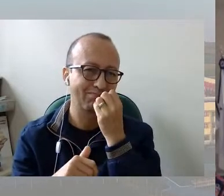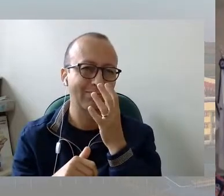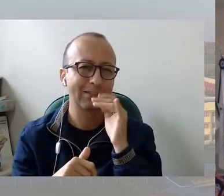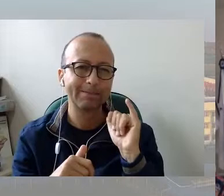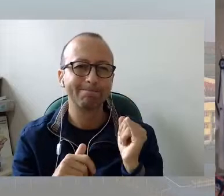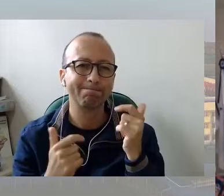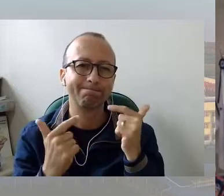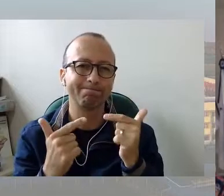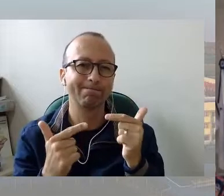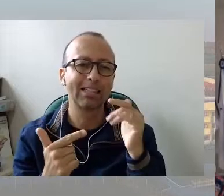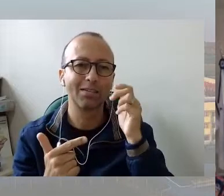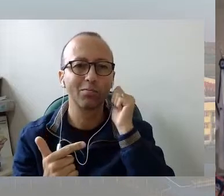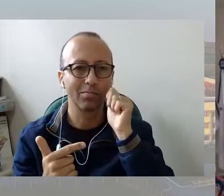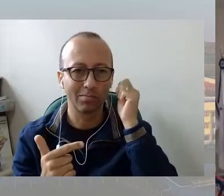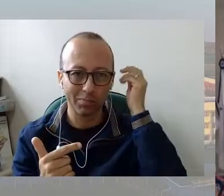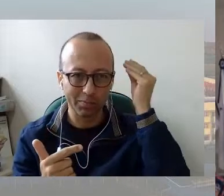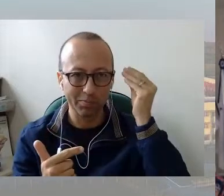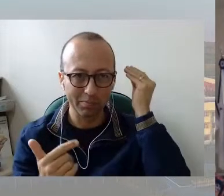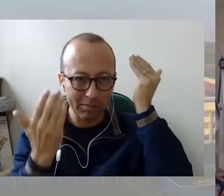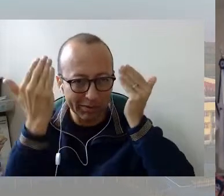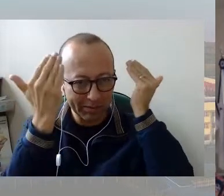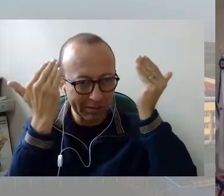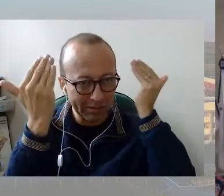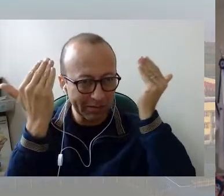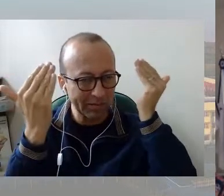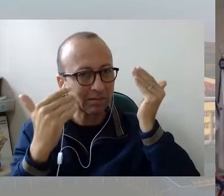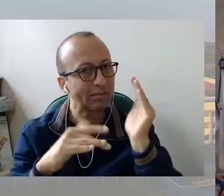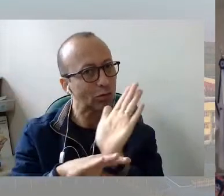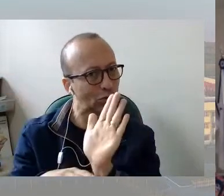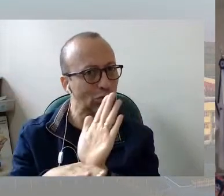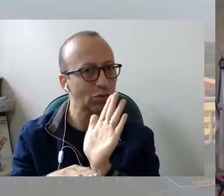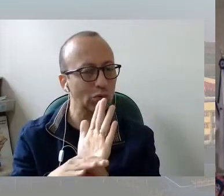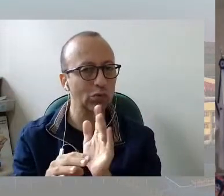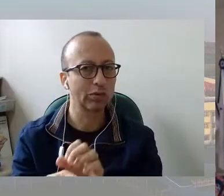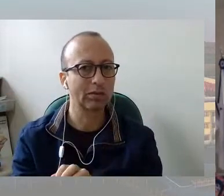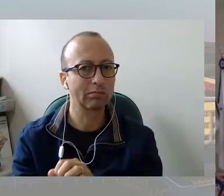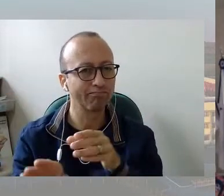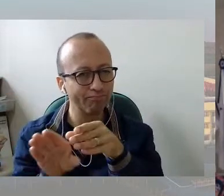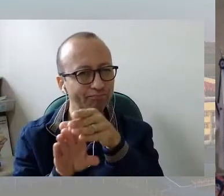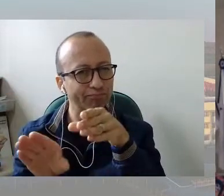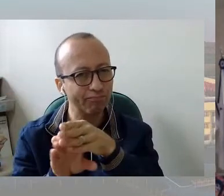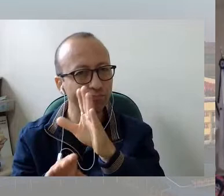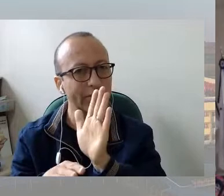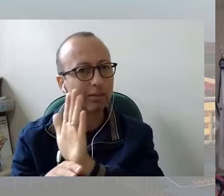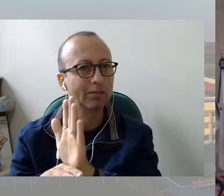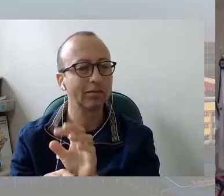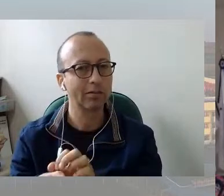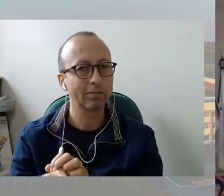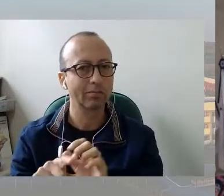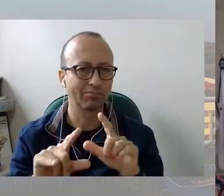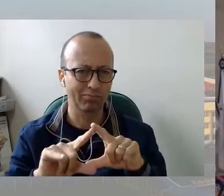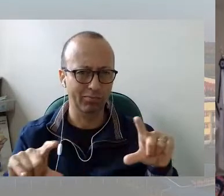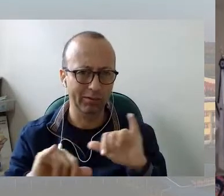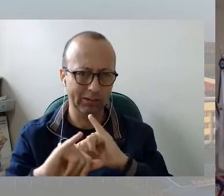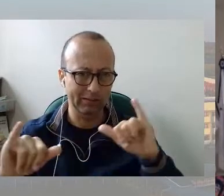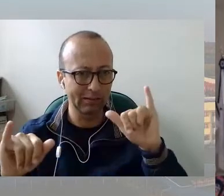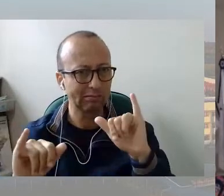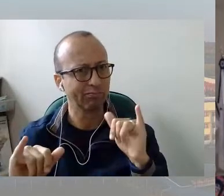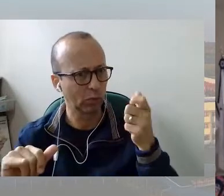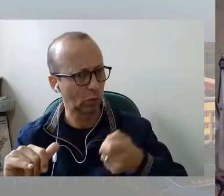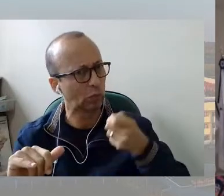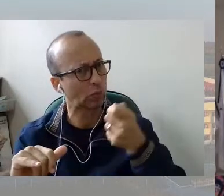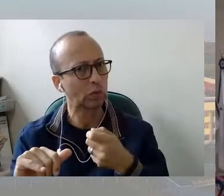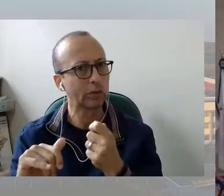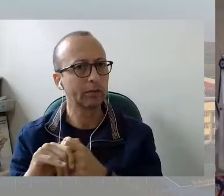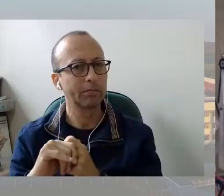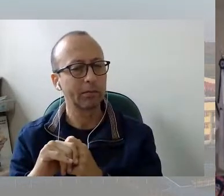tem acompanhado eles, porque as consequências, né, da nota, ela foi muito séria para